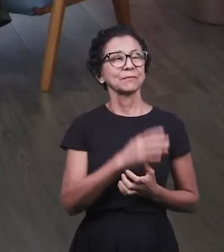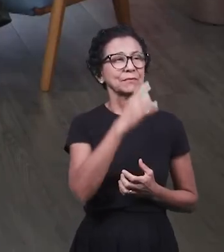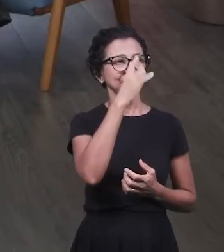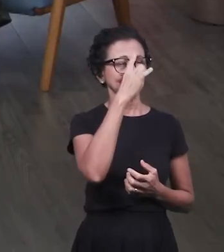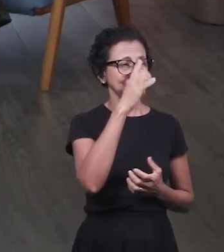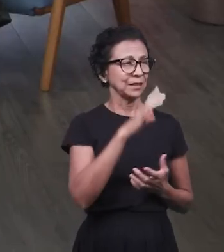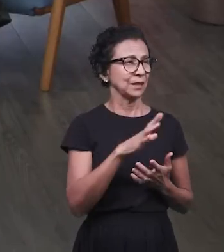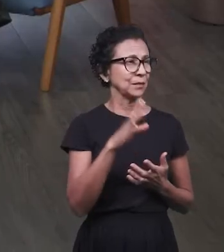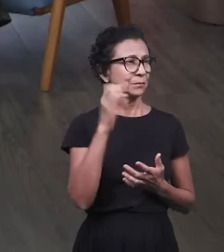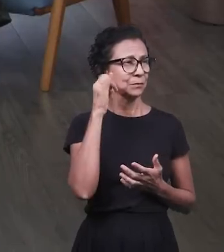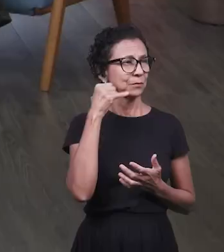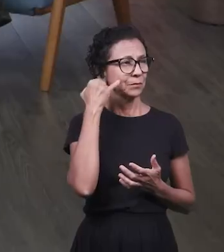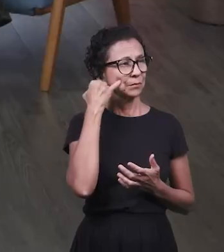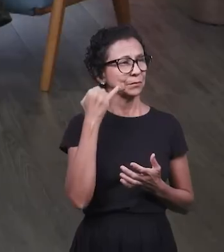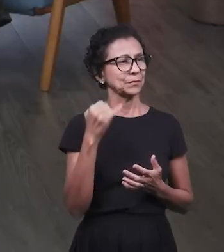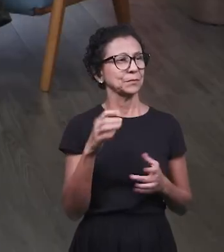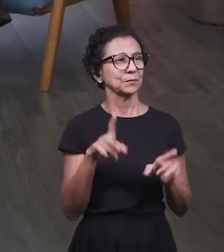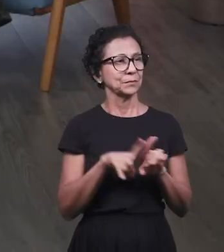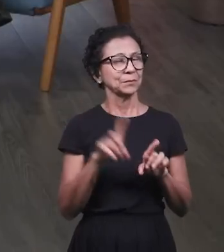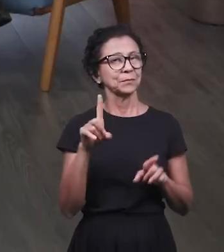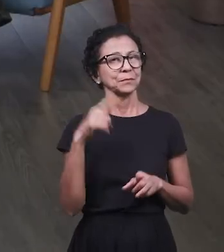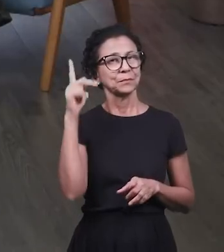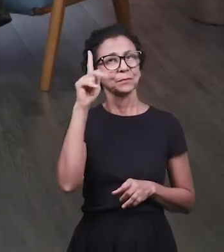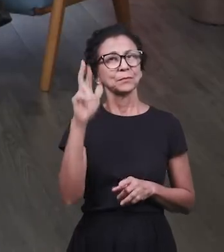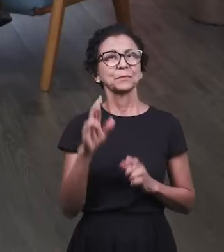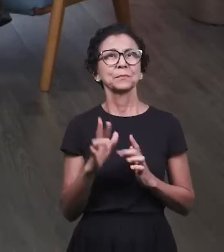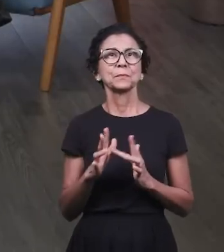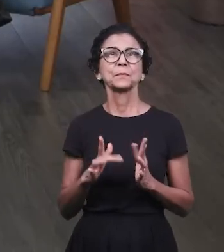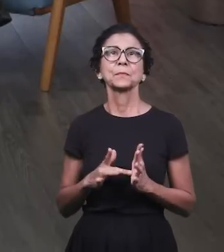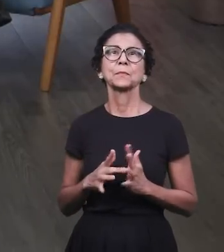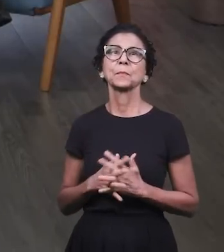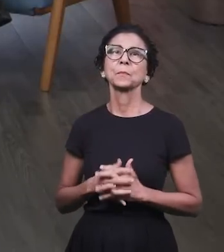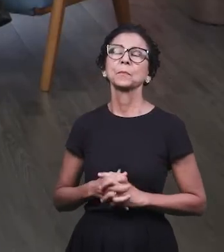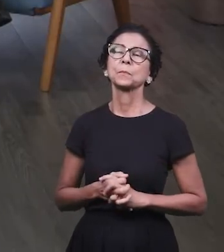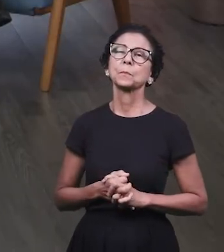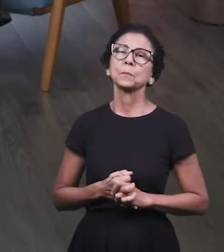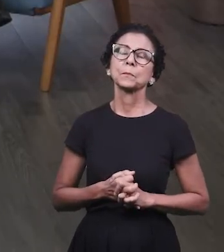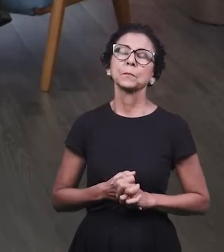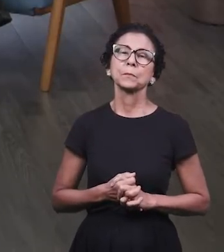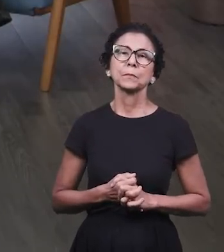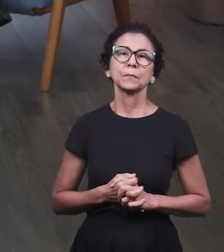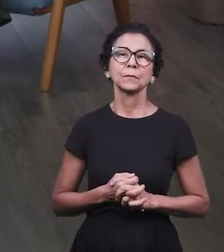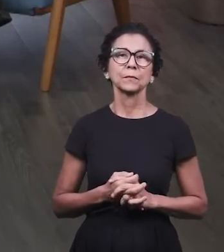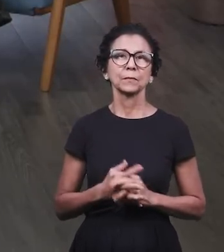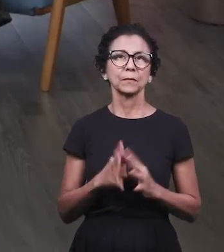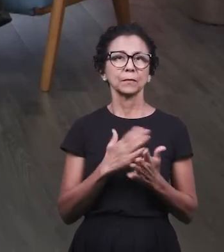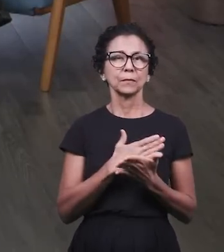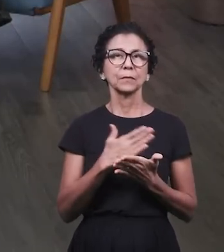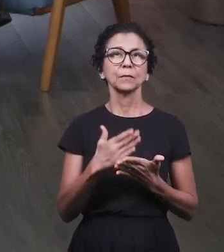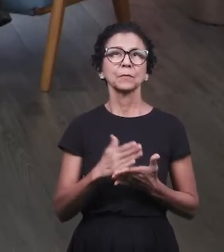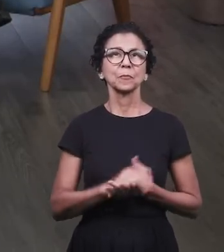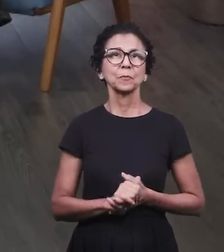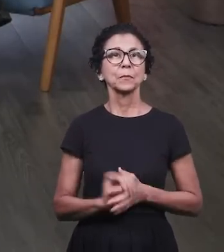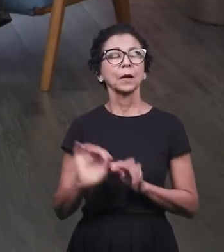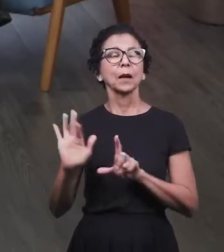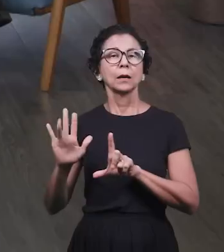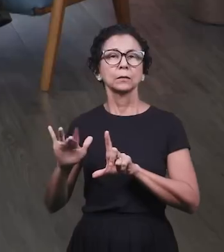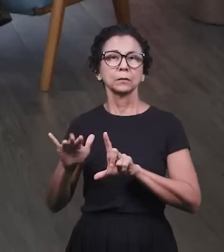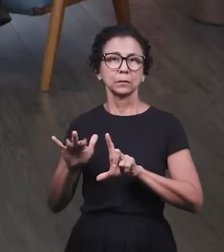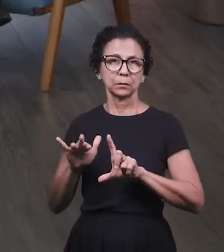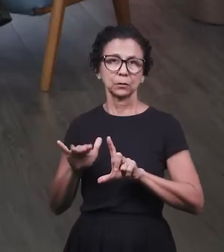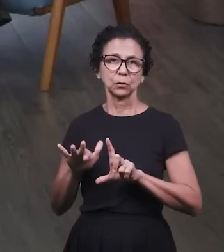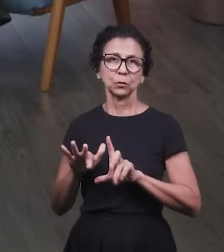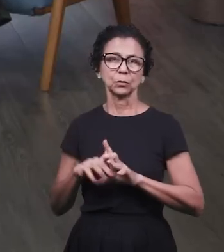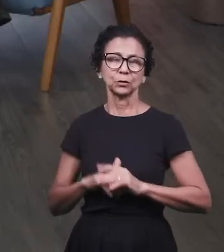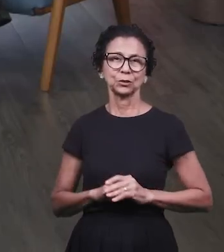Daniel, Josias e a todos também. Amém. Bom, e a gente começa sempre o programa com o QR Code.